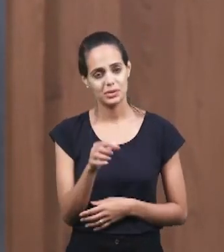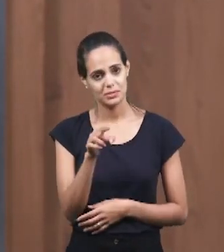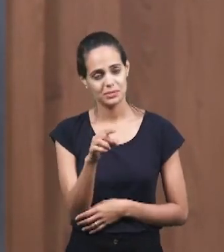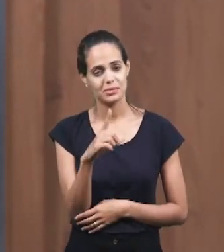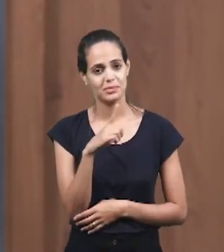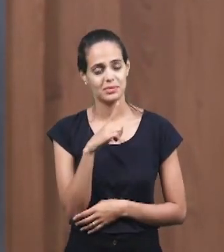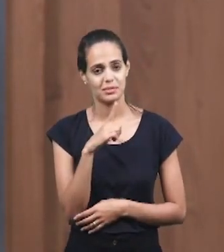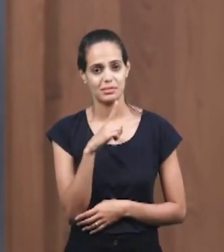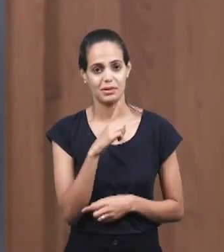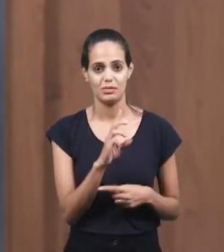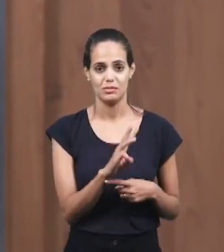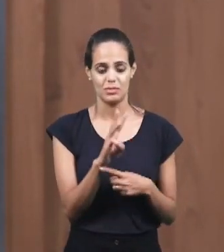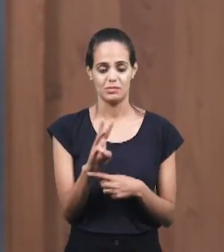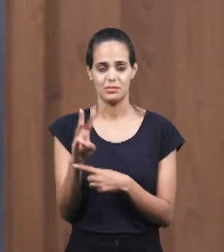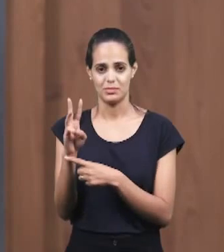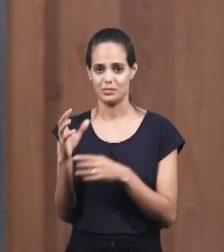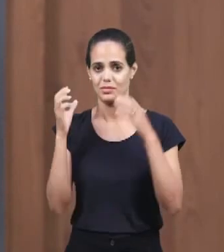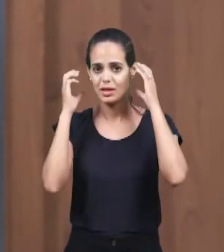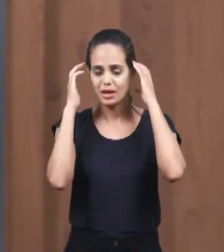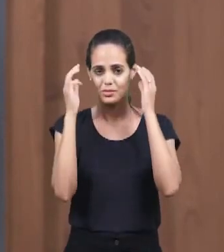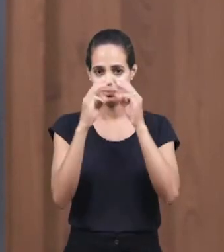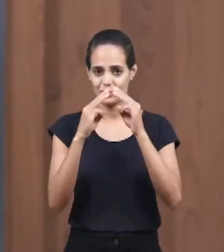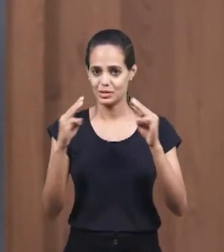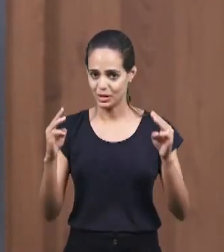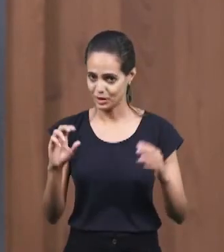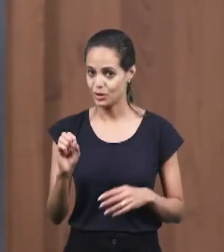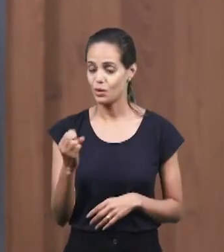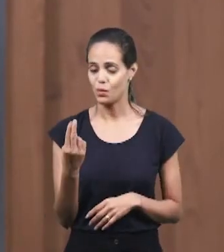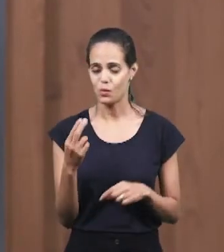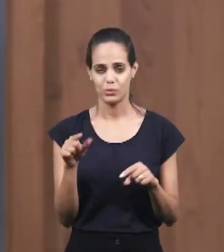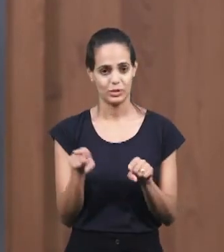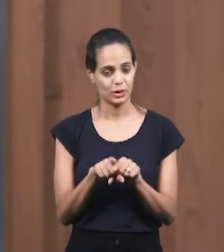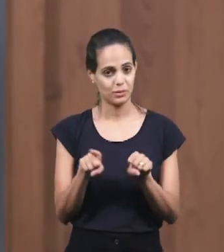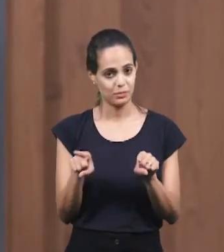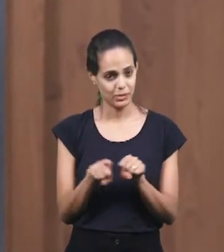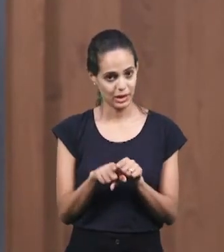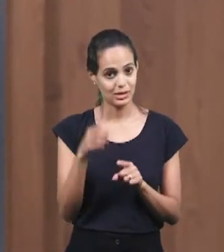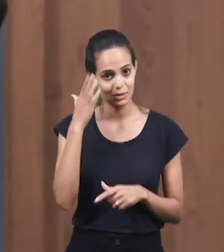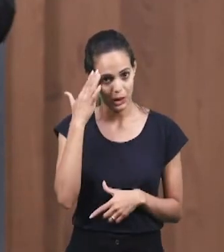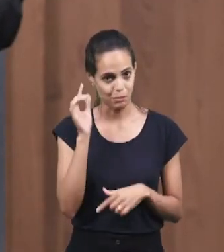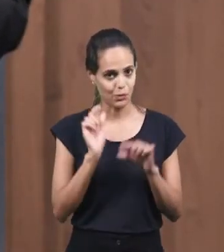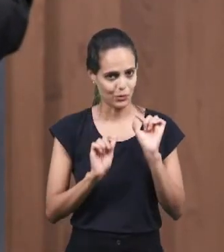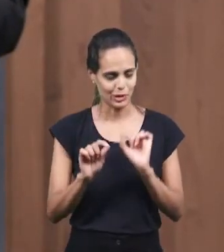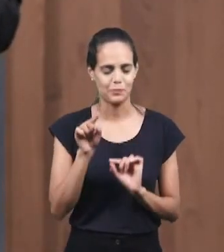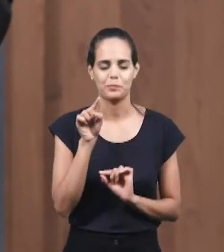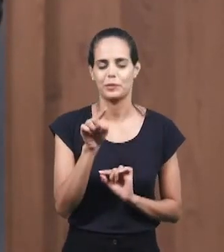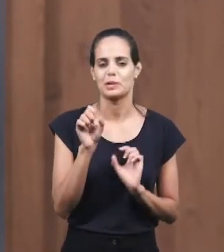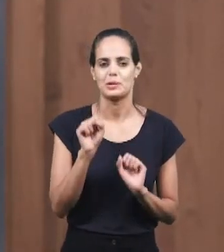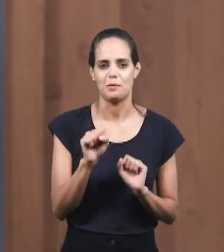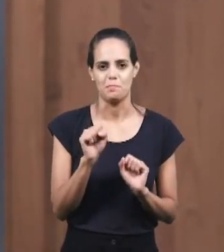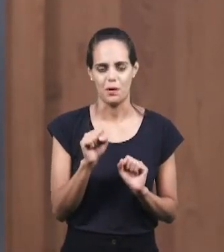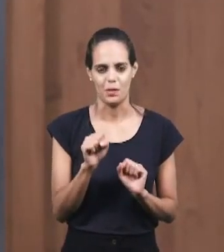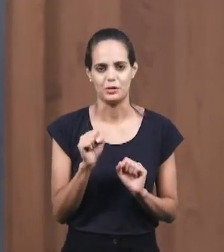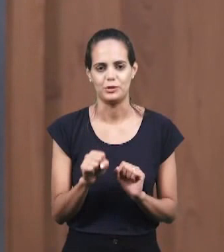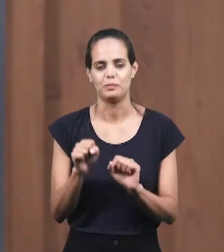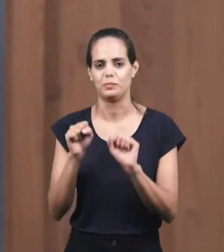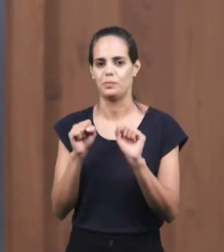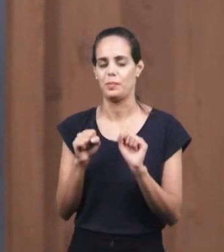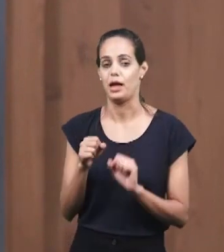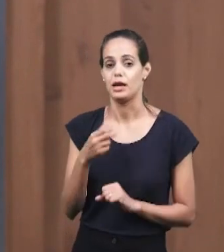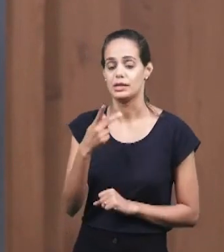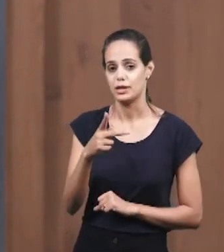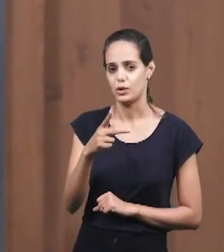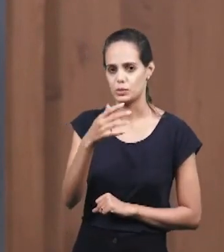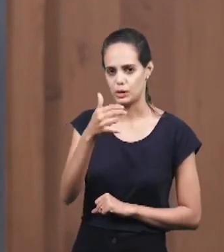Rádio Manaim, ao site da Rádio Manaim, ou até mesmo você pode fazer o seguinte, você pode apontar a câmera do